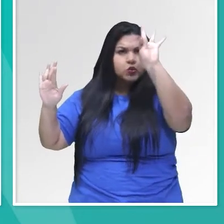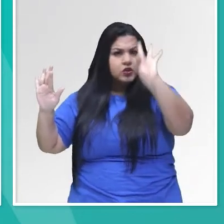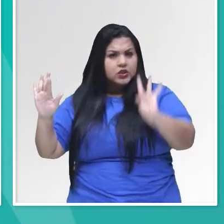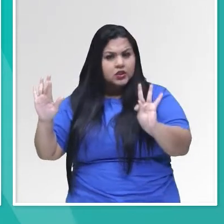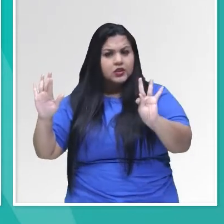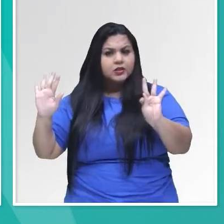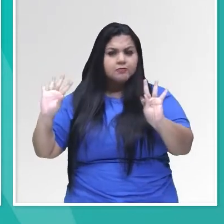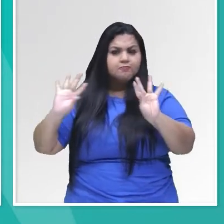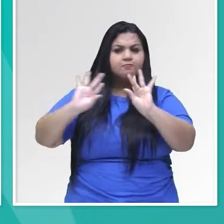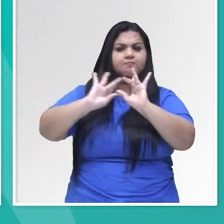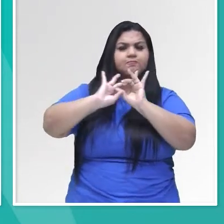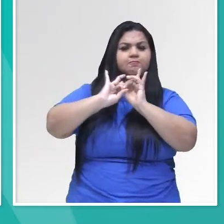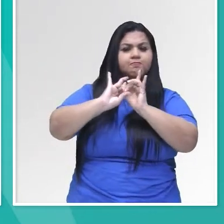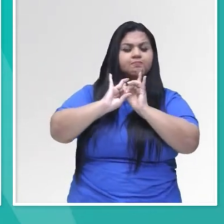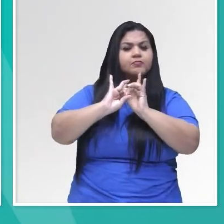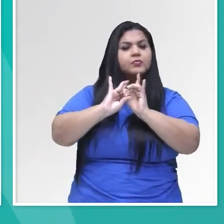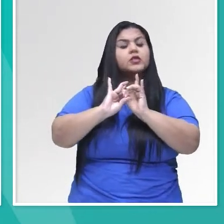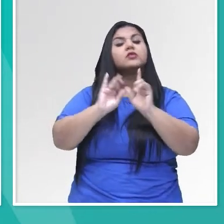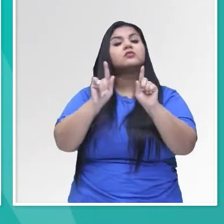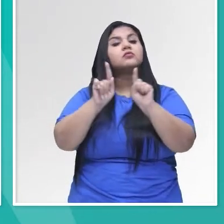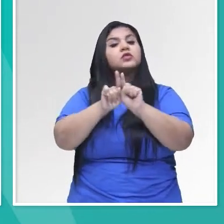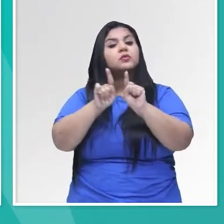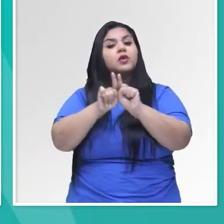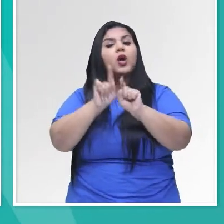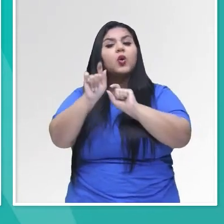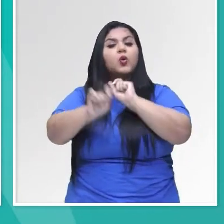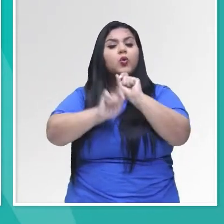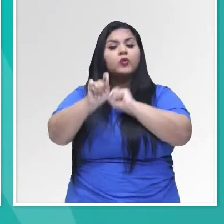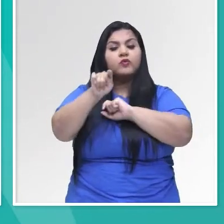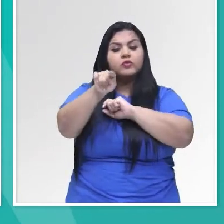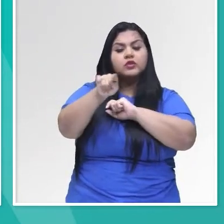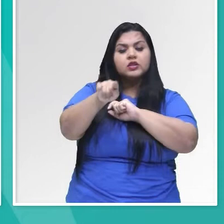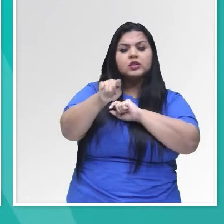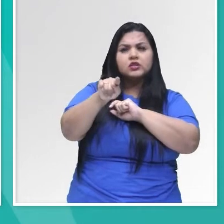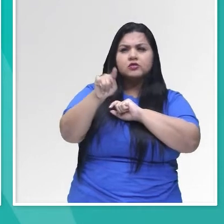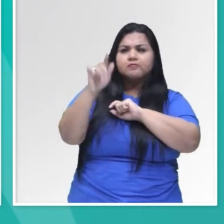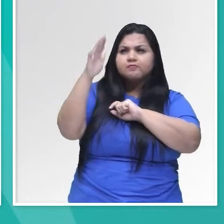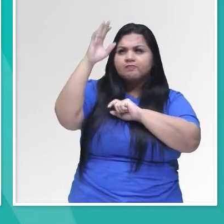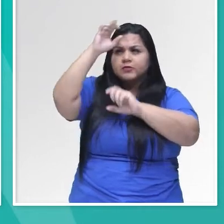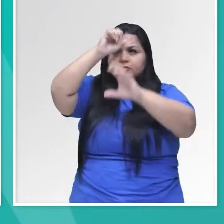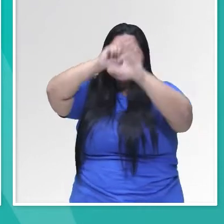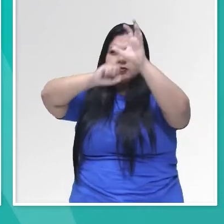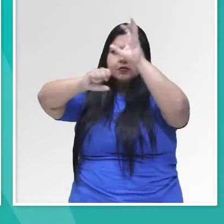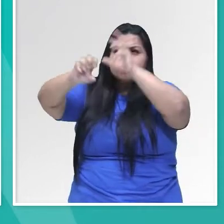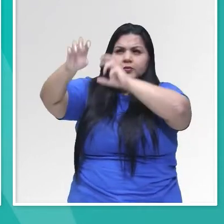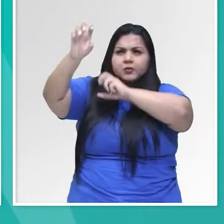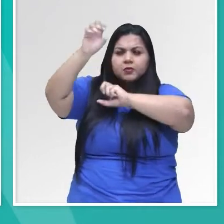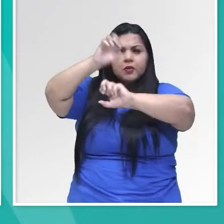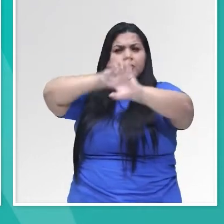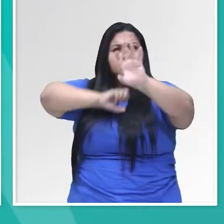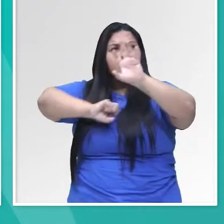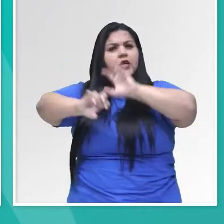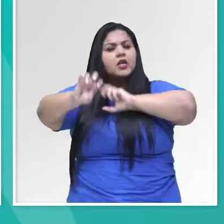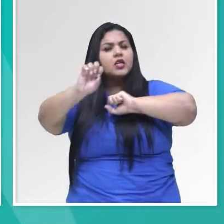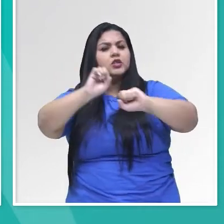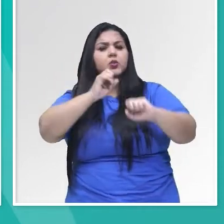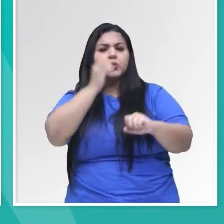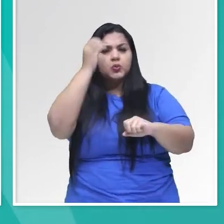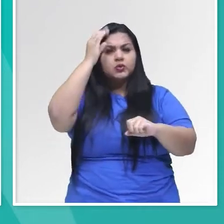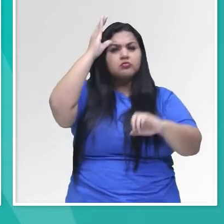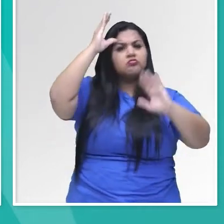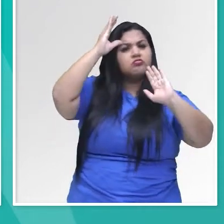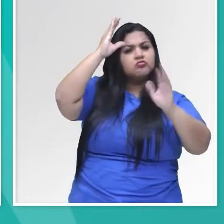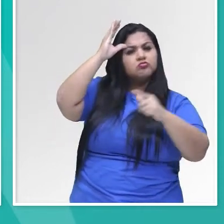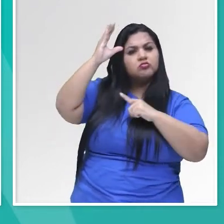textual apresentada, considera aquilo que você veio adquirindo de conhecimentos durante a sua vida e nós queremos